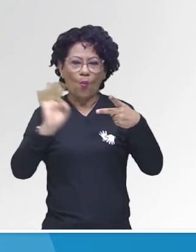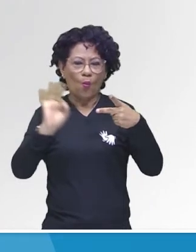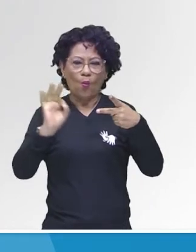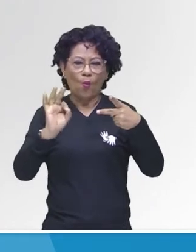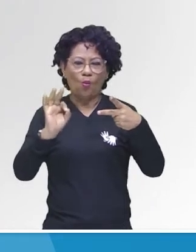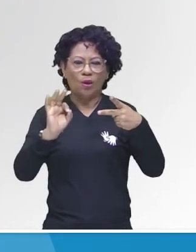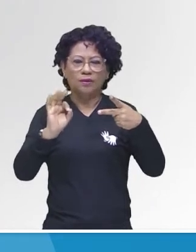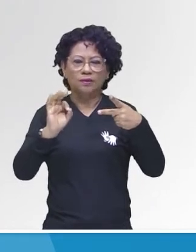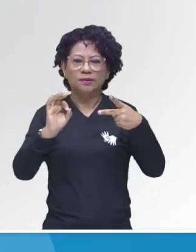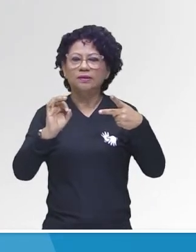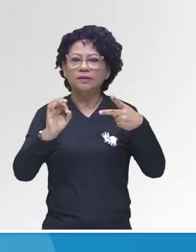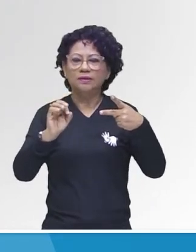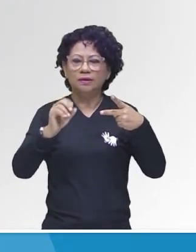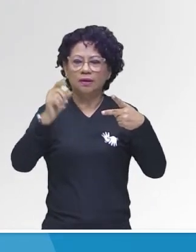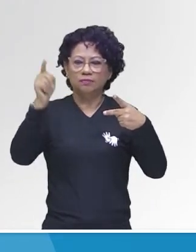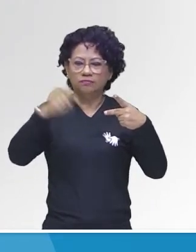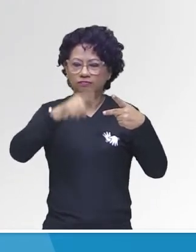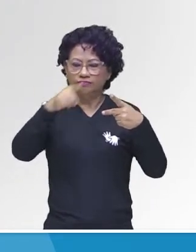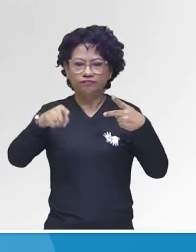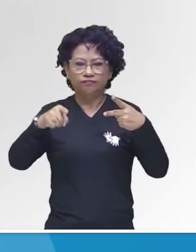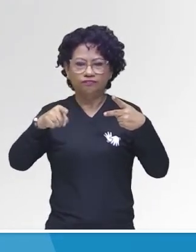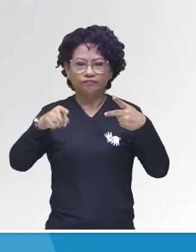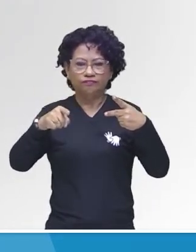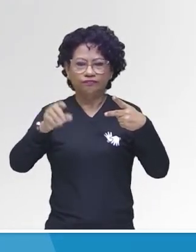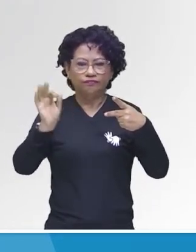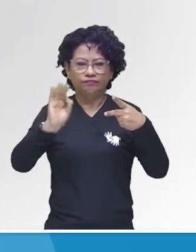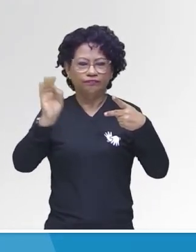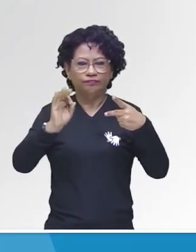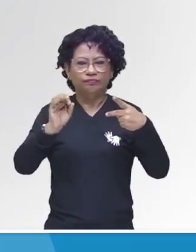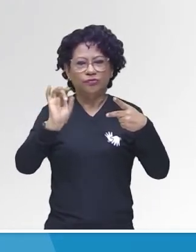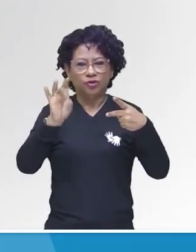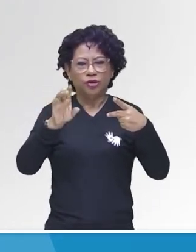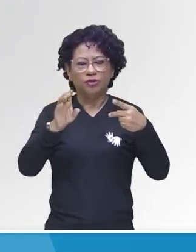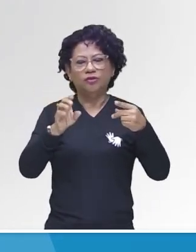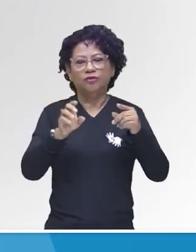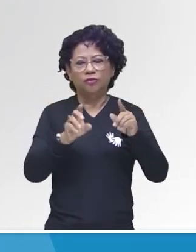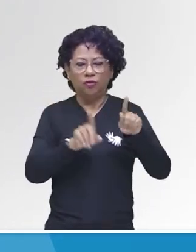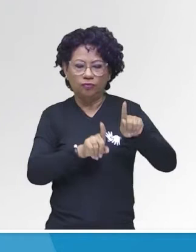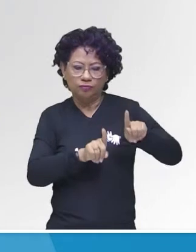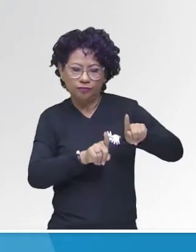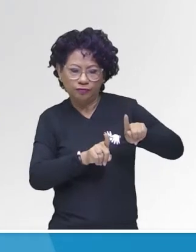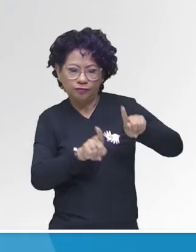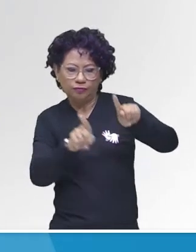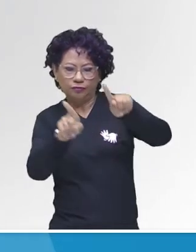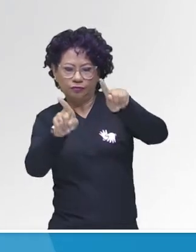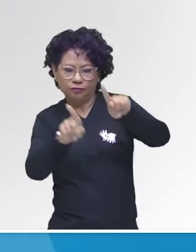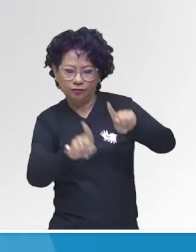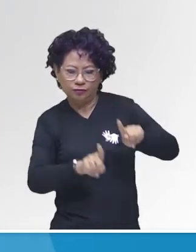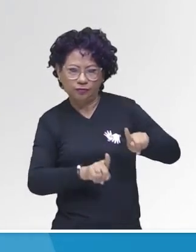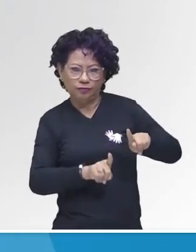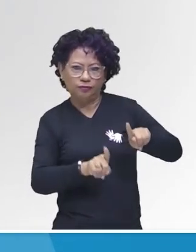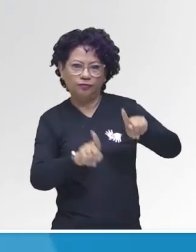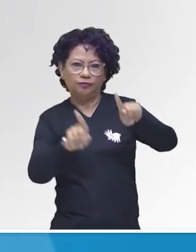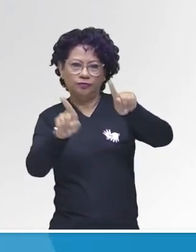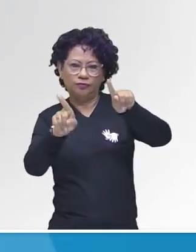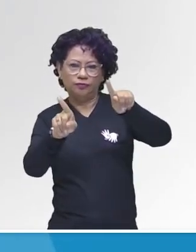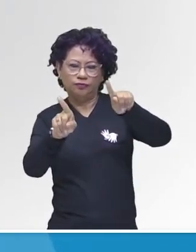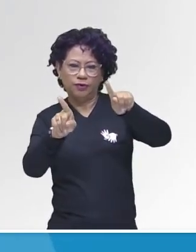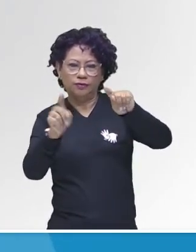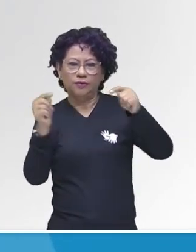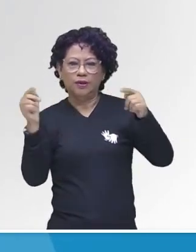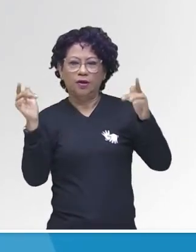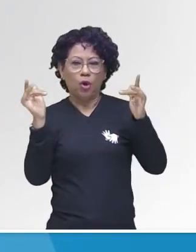de fora, aí a gente diz que eles não são colineares, tá bom? Aí, então, nós temos uma reta que não passa por todos os